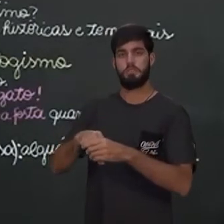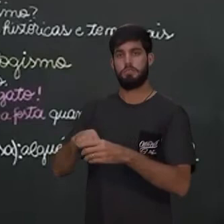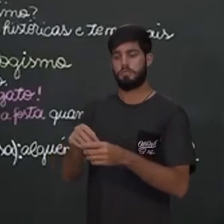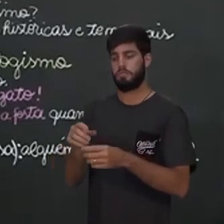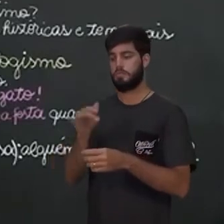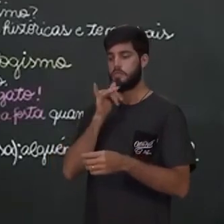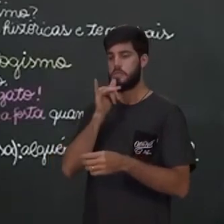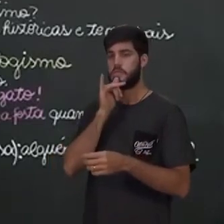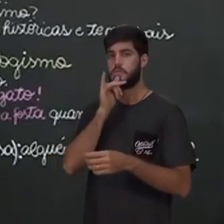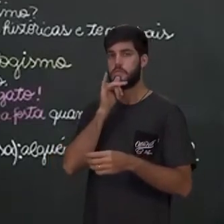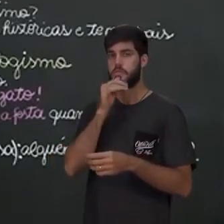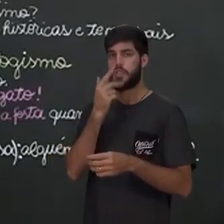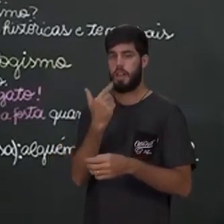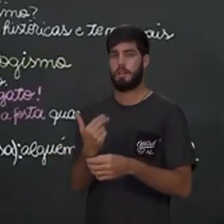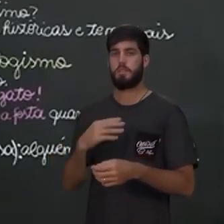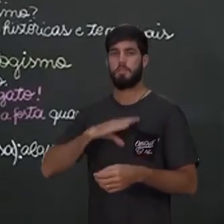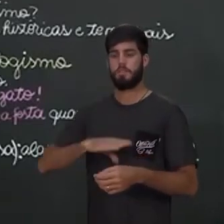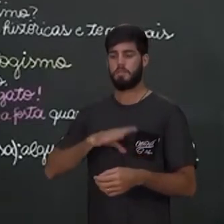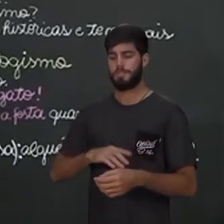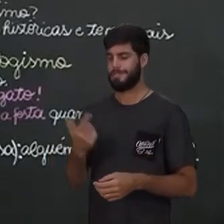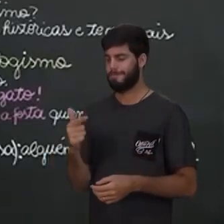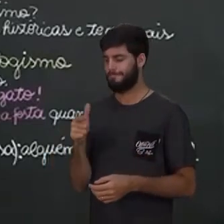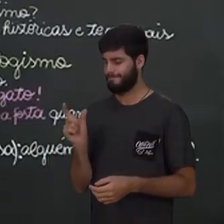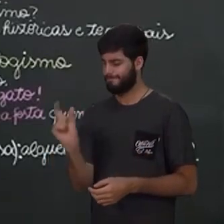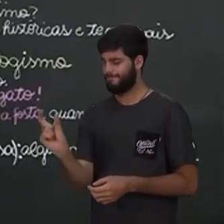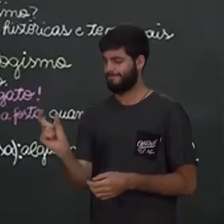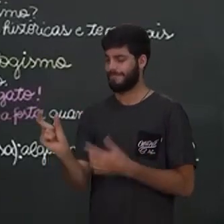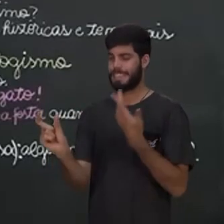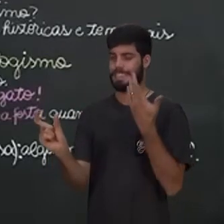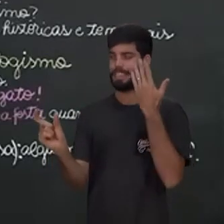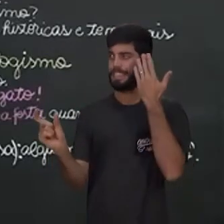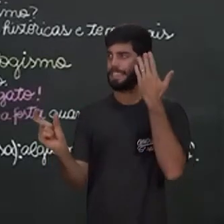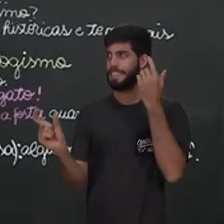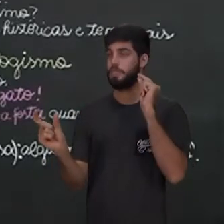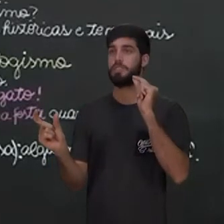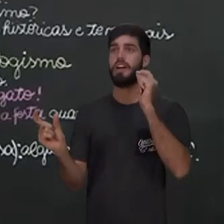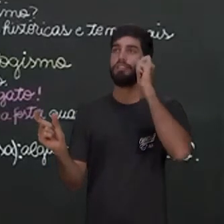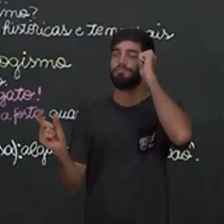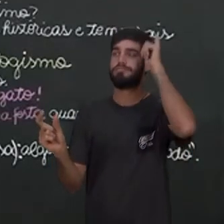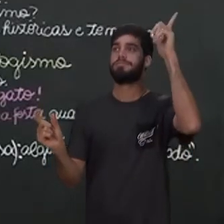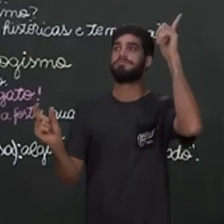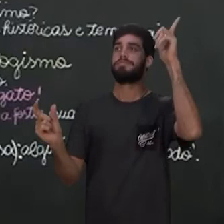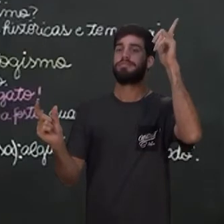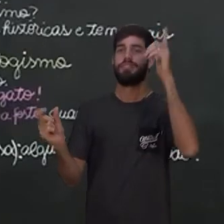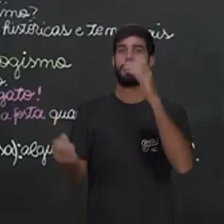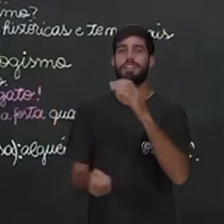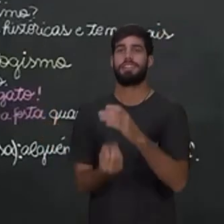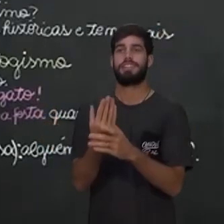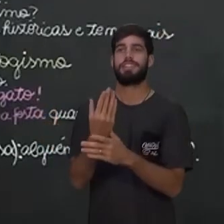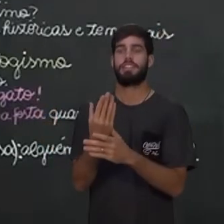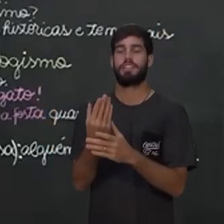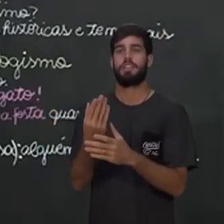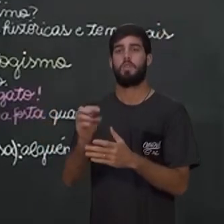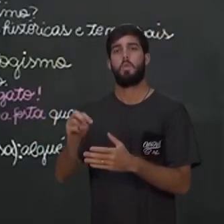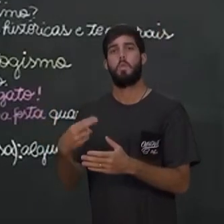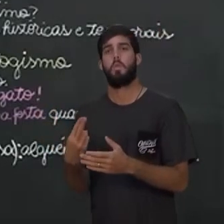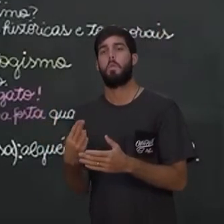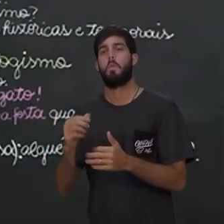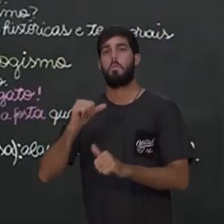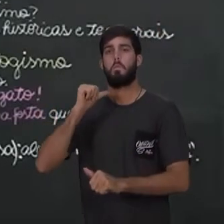vocabulário, do léxico do idioma, a gente não encontra uma palavra suficiente para determinada comunicação. Então a gente precisa inventar ou